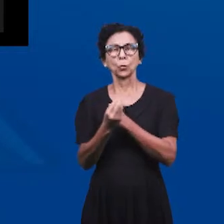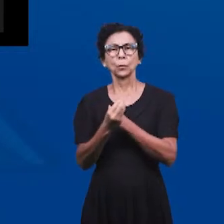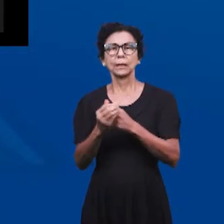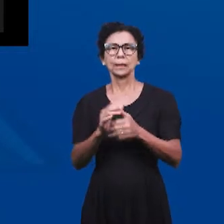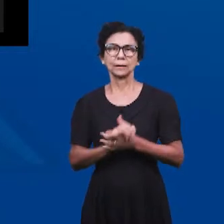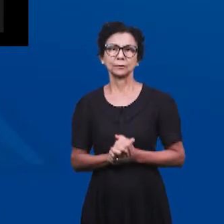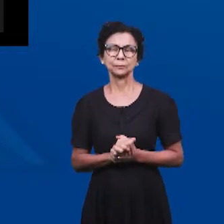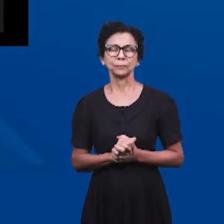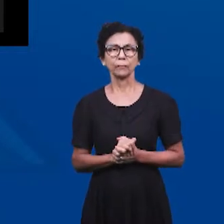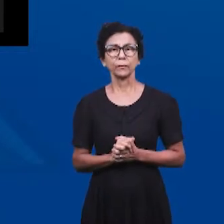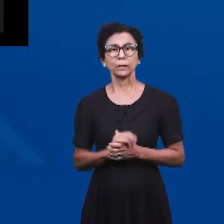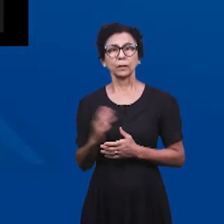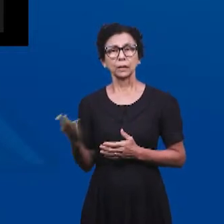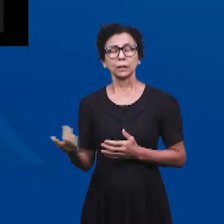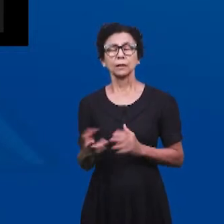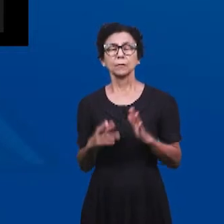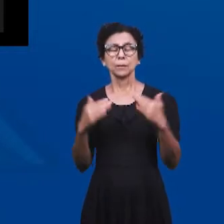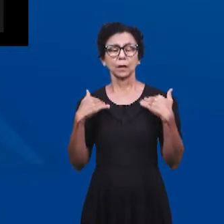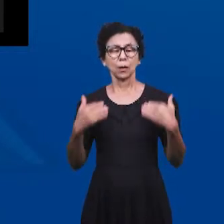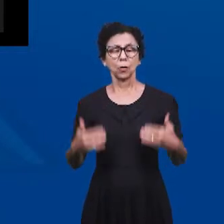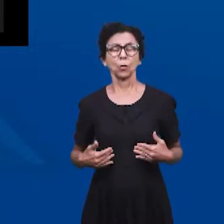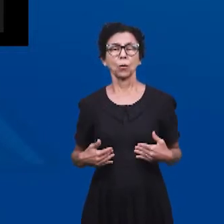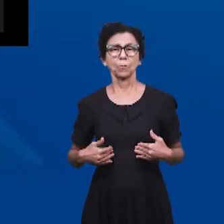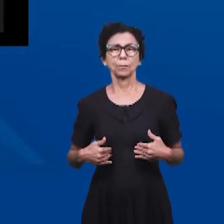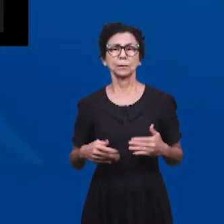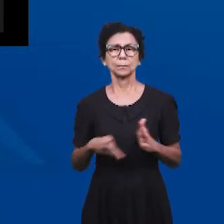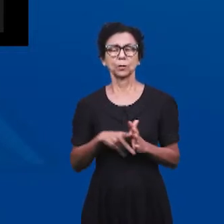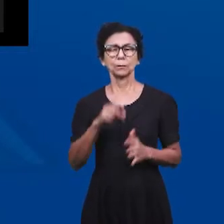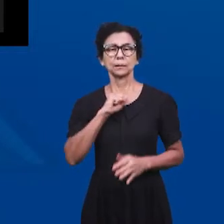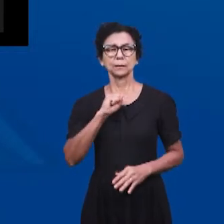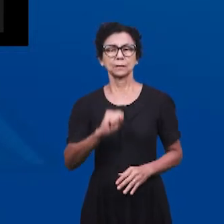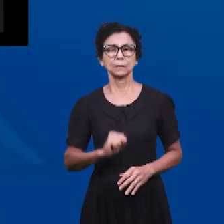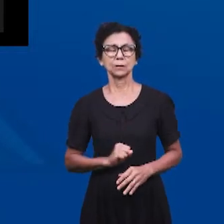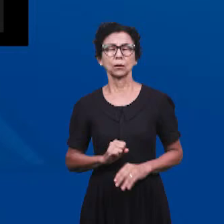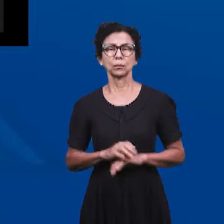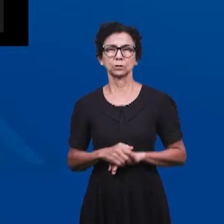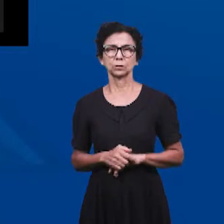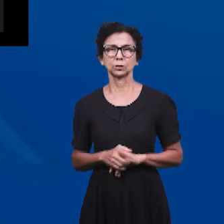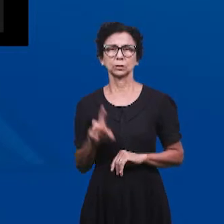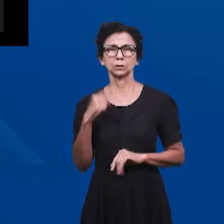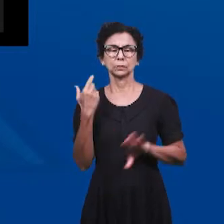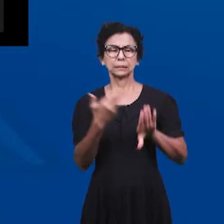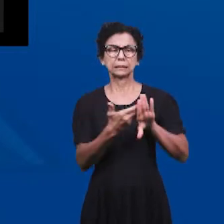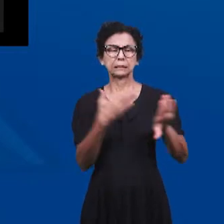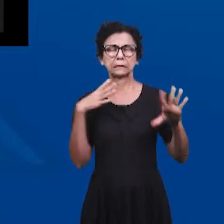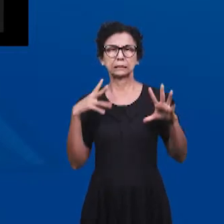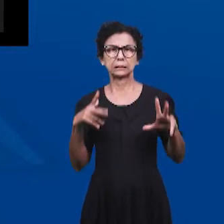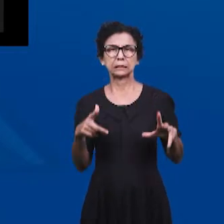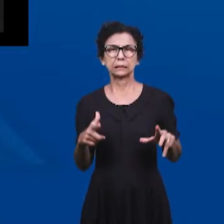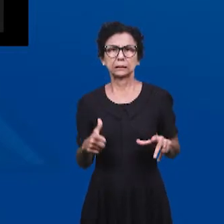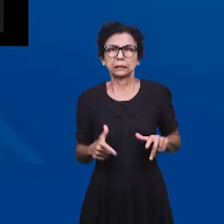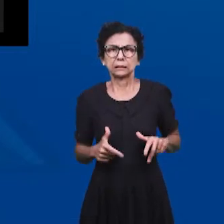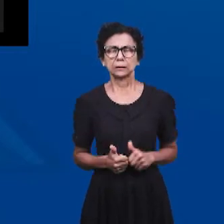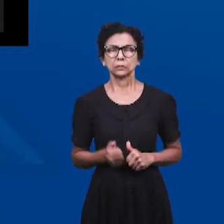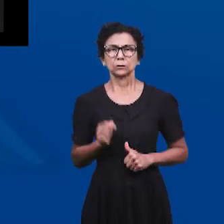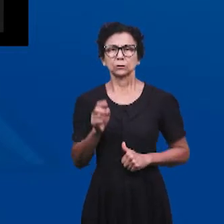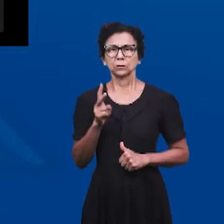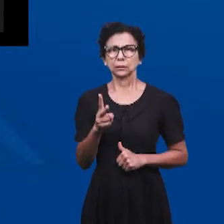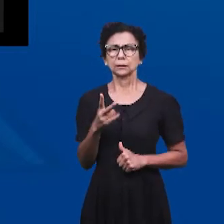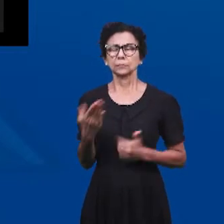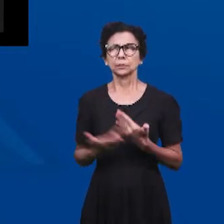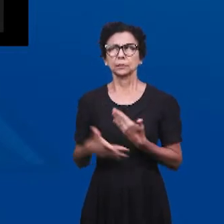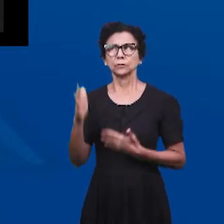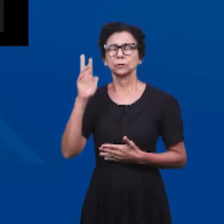nosso único mediador. E o servo do Senhor não deixa a carne aparecer. Somos santificados e escondidos pelo Senhor. Nossa caminhada deve